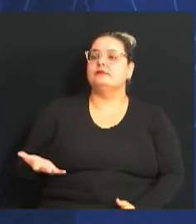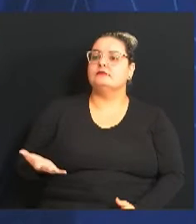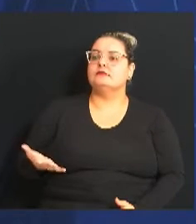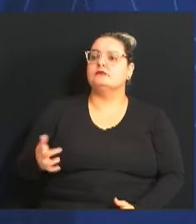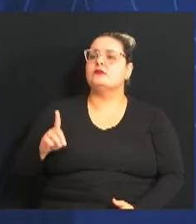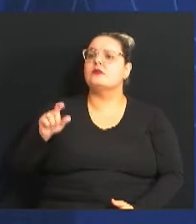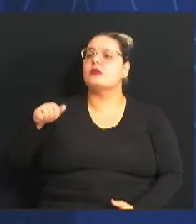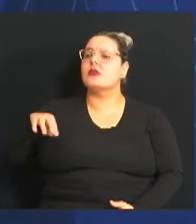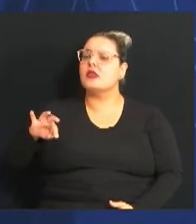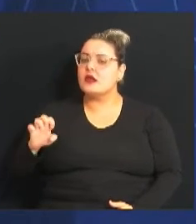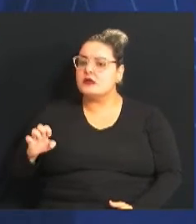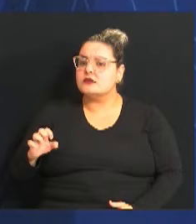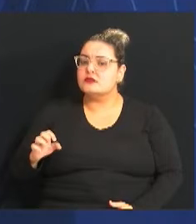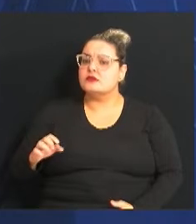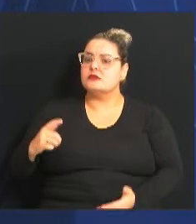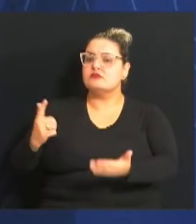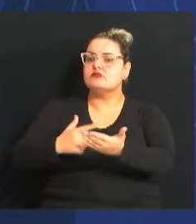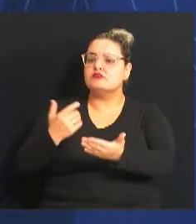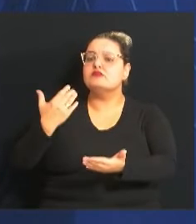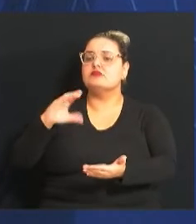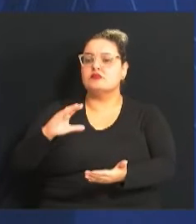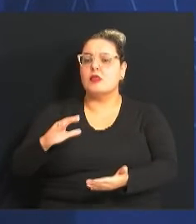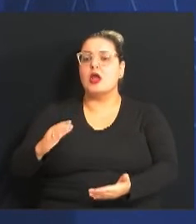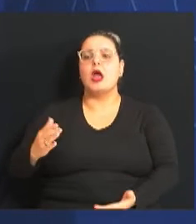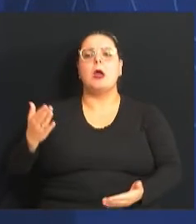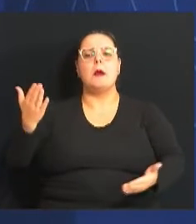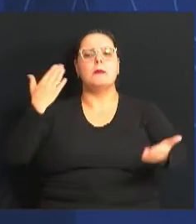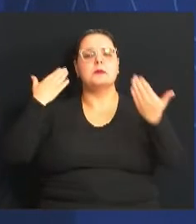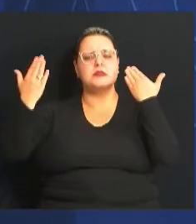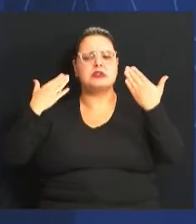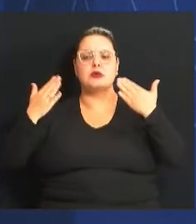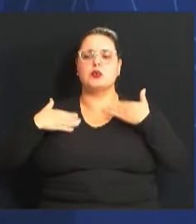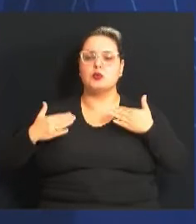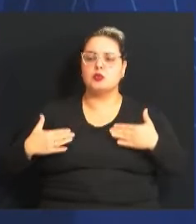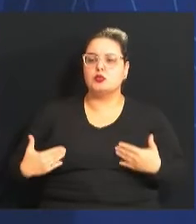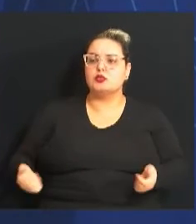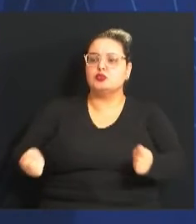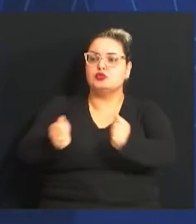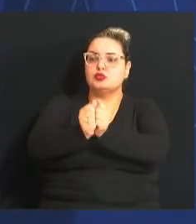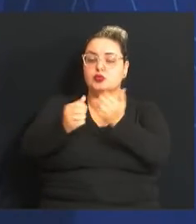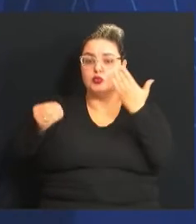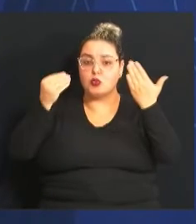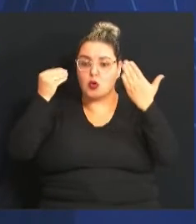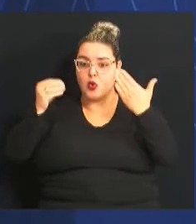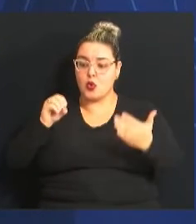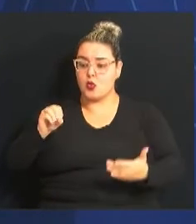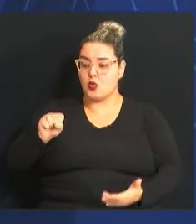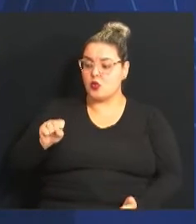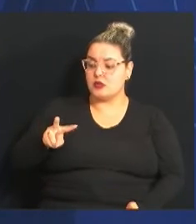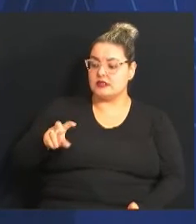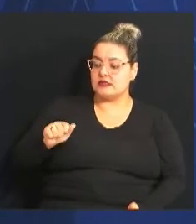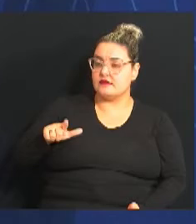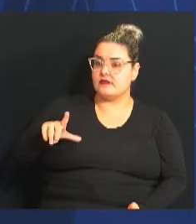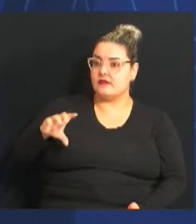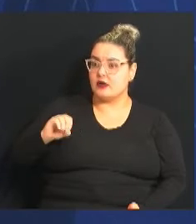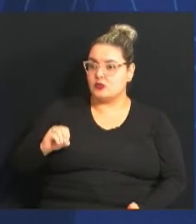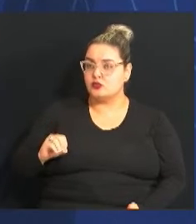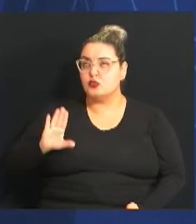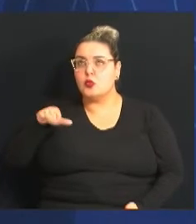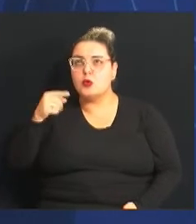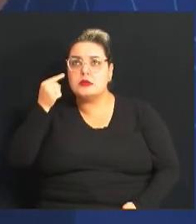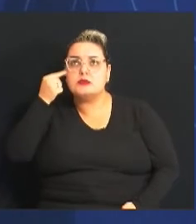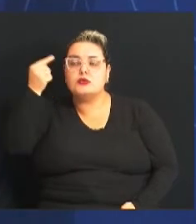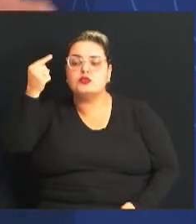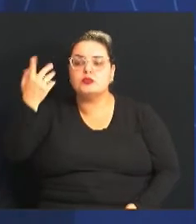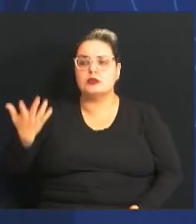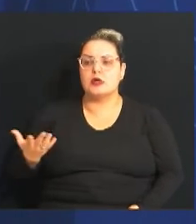você lançou o livro Psicologia Corporal ao lado do psiquiatra Oswaldo Cardoso. Quando que surgiu a ideia e como